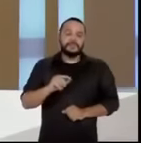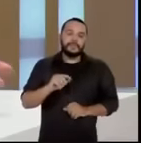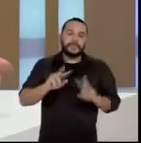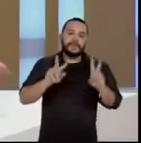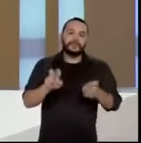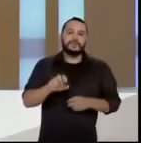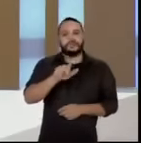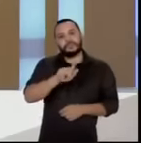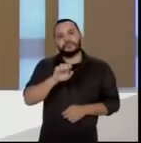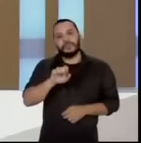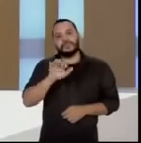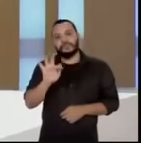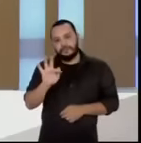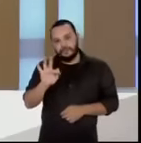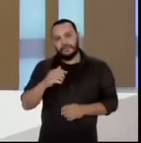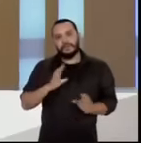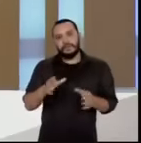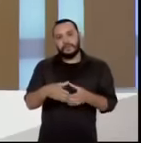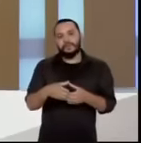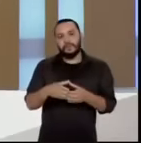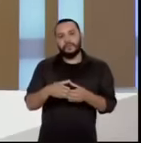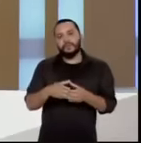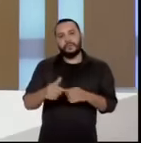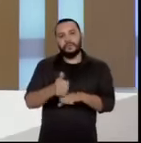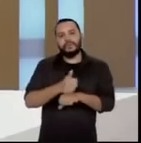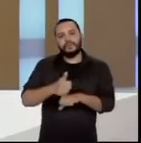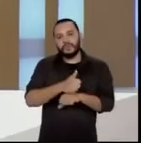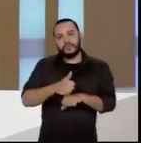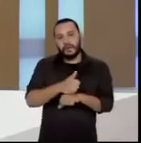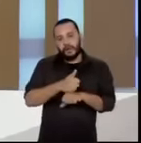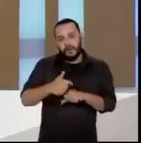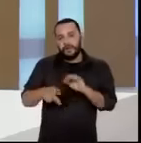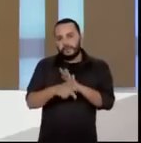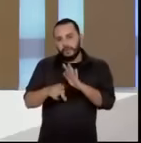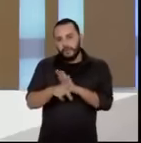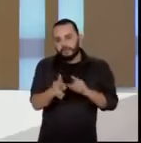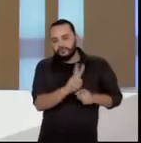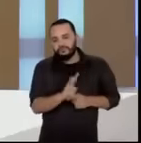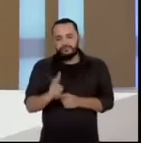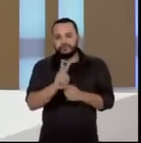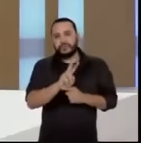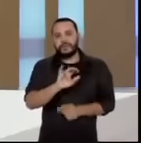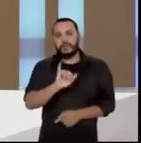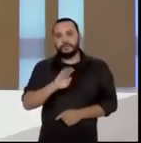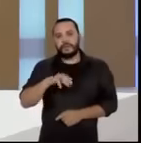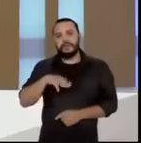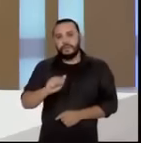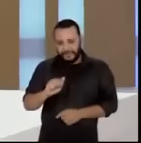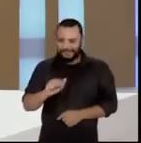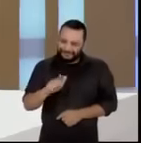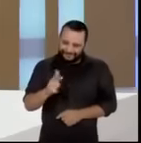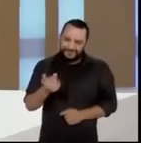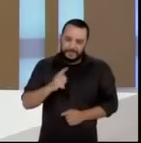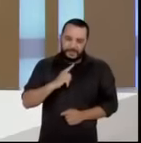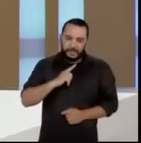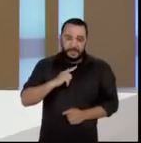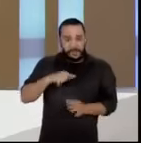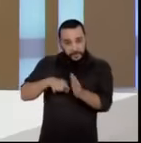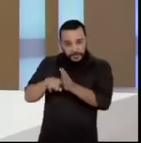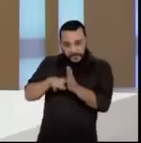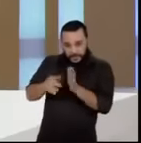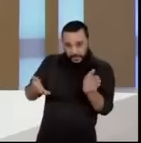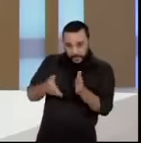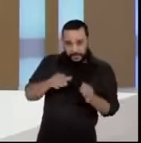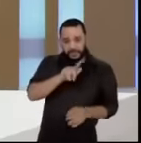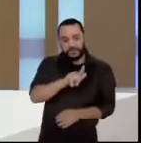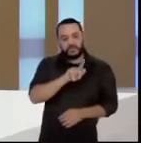O GEF, o Grupo Especializado de Fiscalização do IBAMA. Ministro, o que eu apurei hoje, a gente até publicou uma matéria no Estadão, é que o